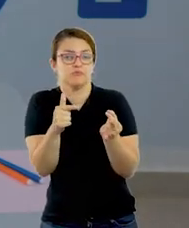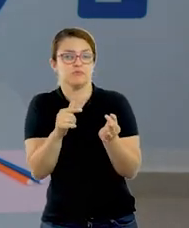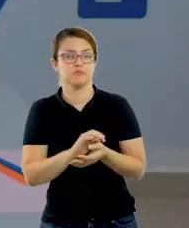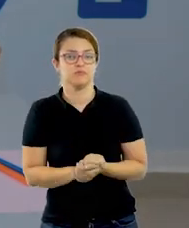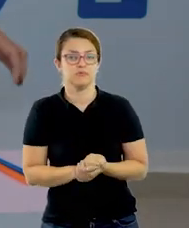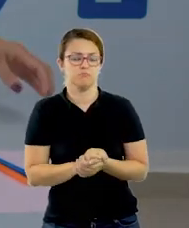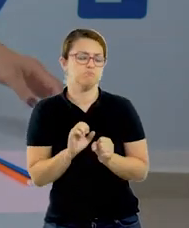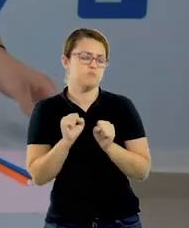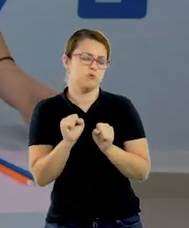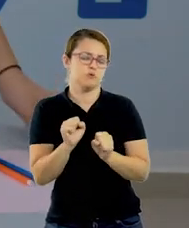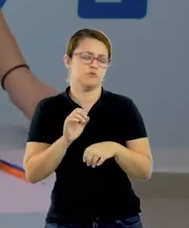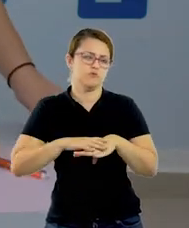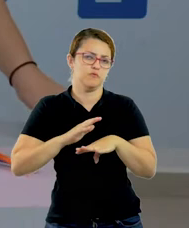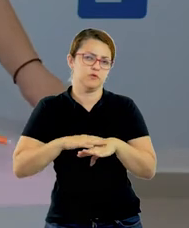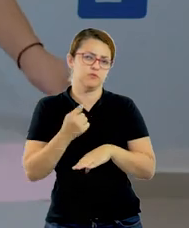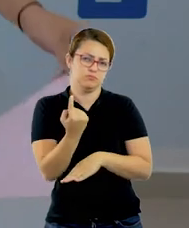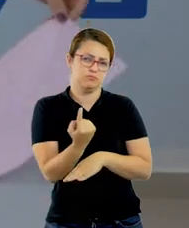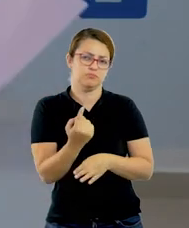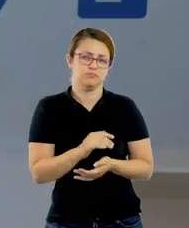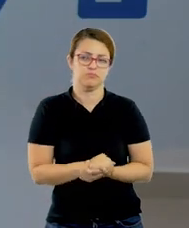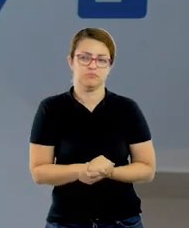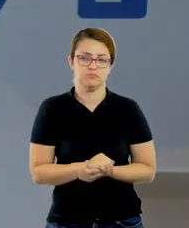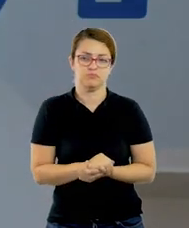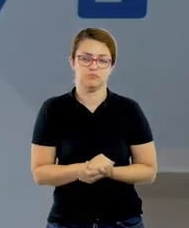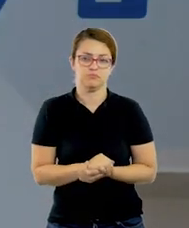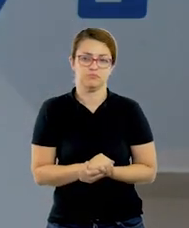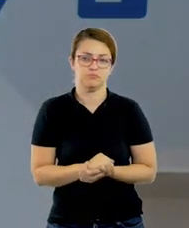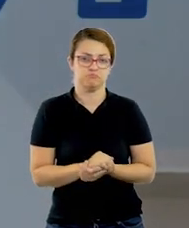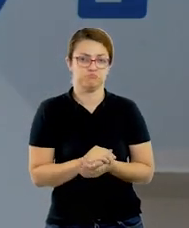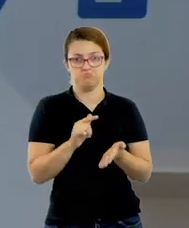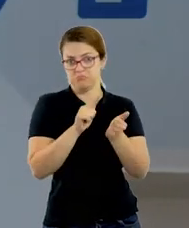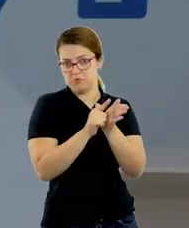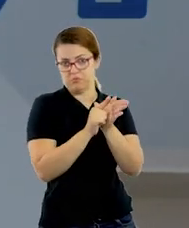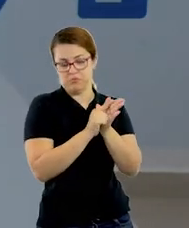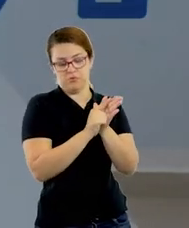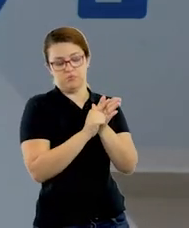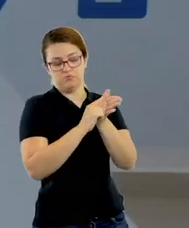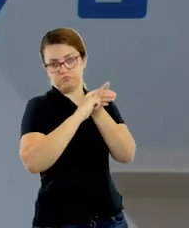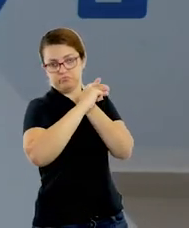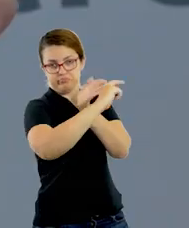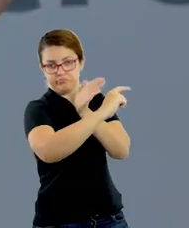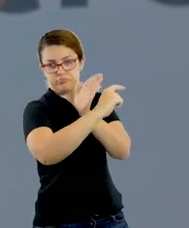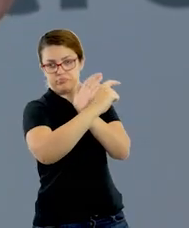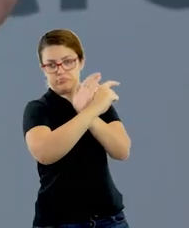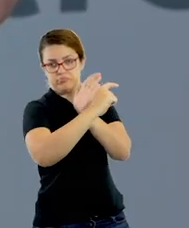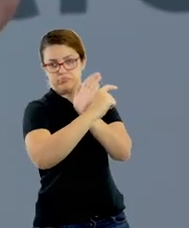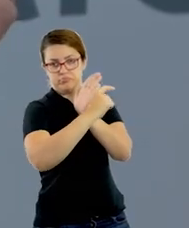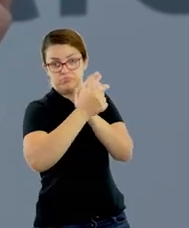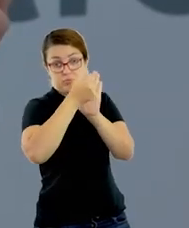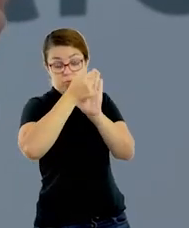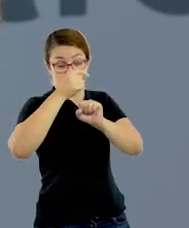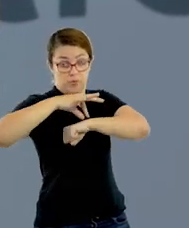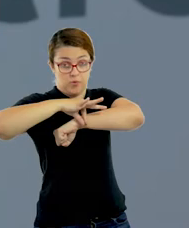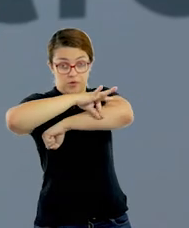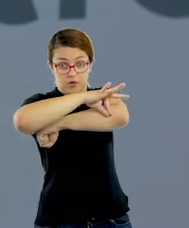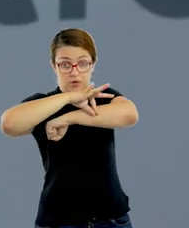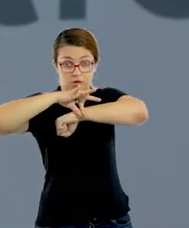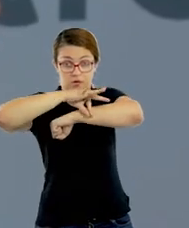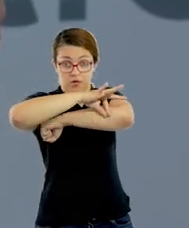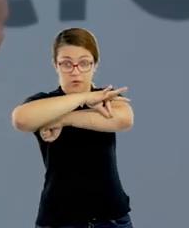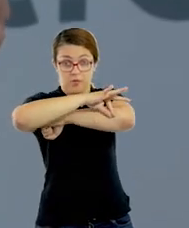podem estar construindo um utilizando uma folha sulfite e com a régua